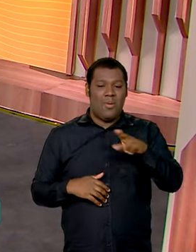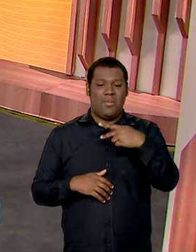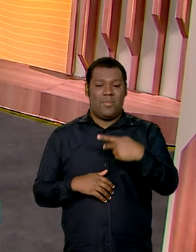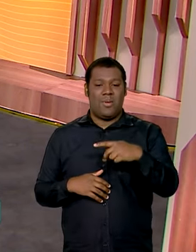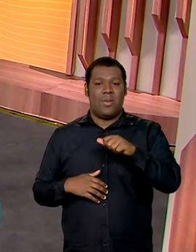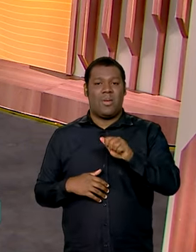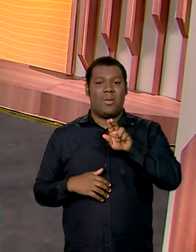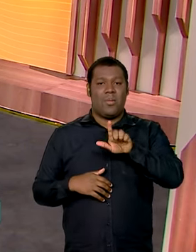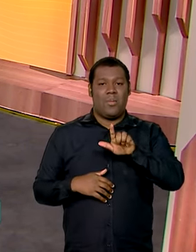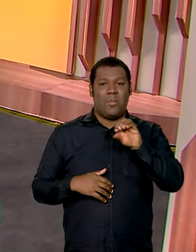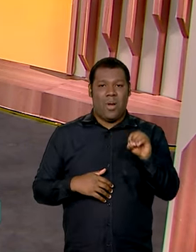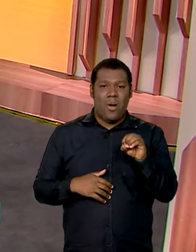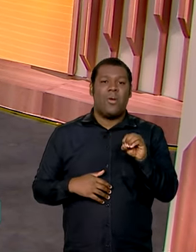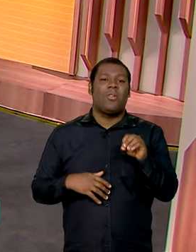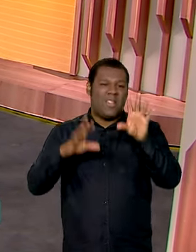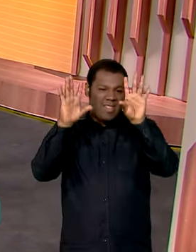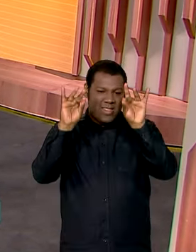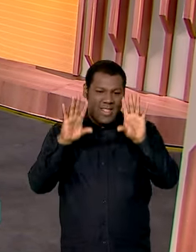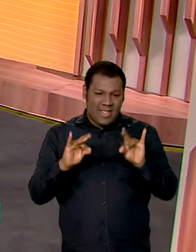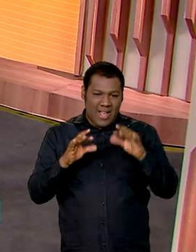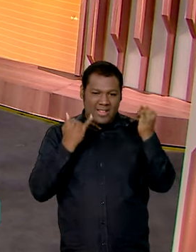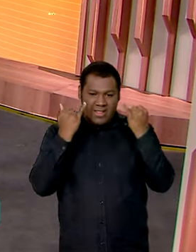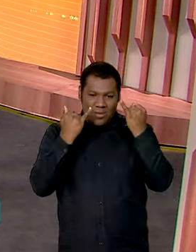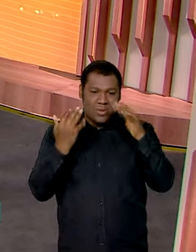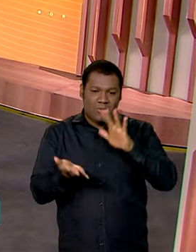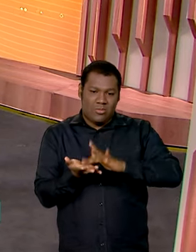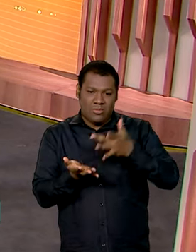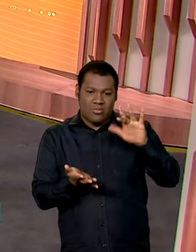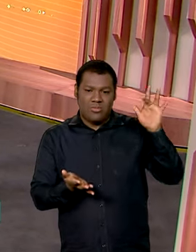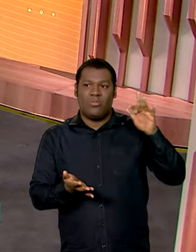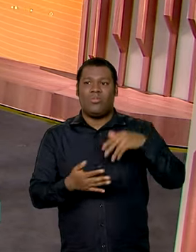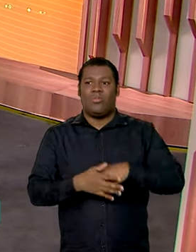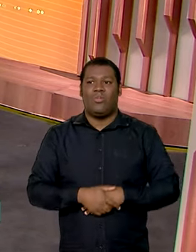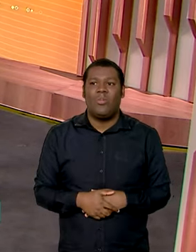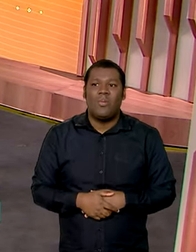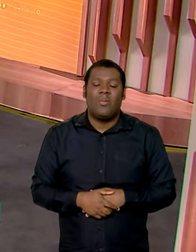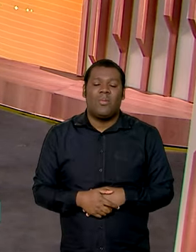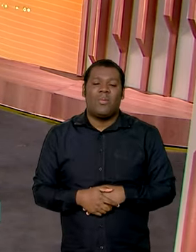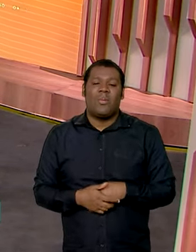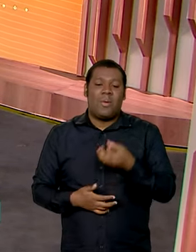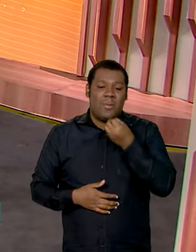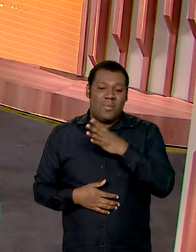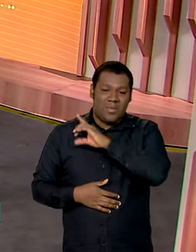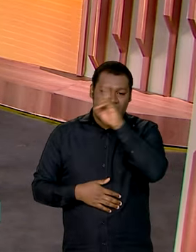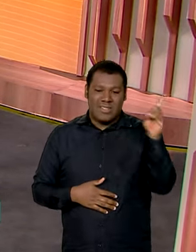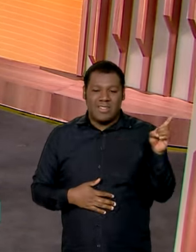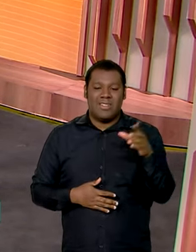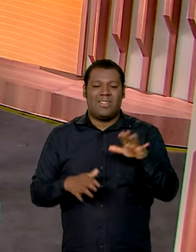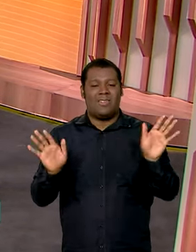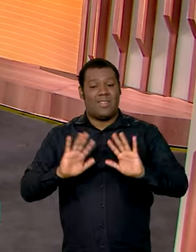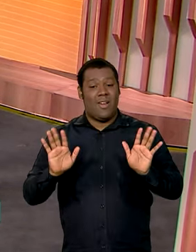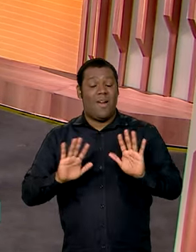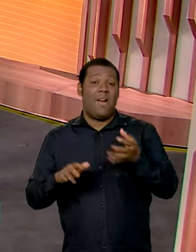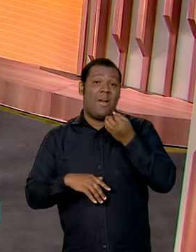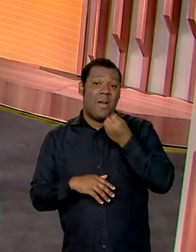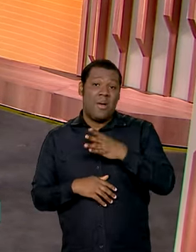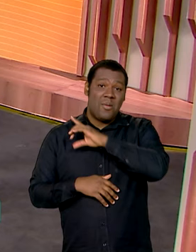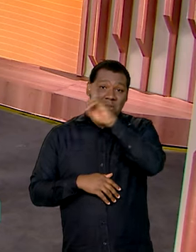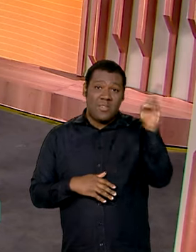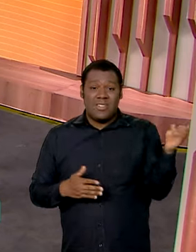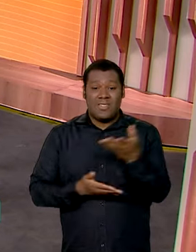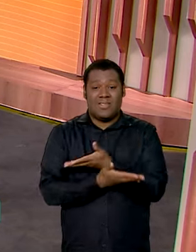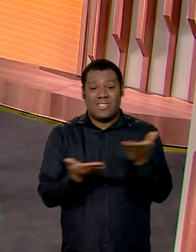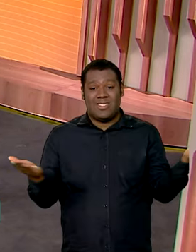números divulgados pelo Tesouro Nacional. Bom dia, Paulo. O que você traz para a gente? Bom dia, Vanessa. Bom dia ao pessoal que está vendo a gente